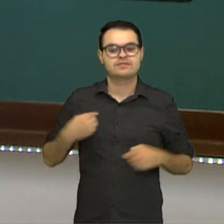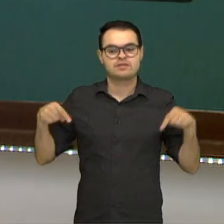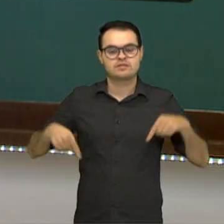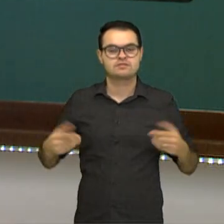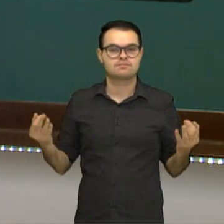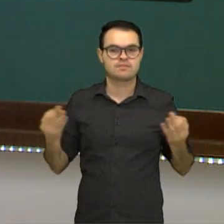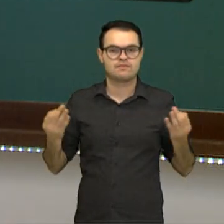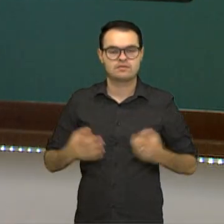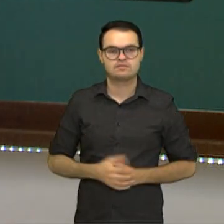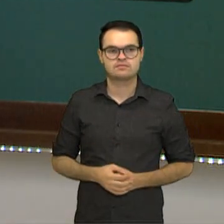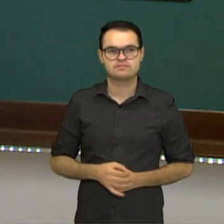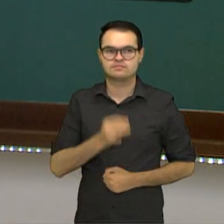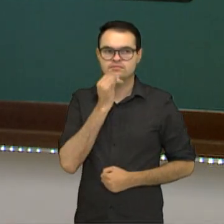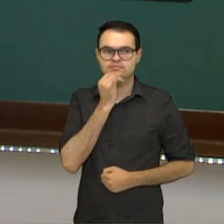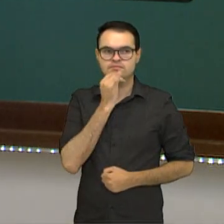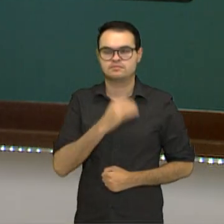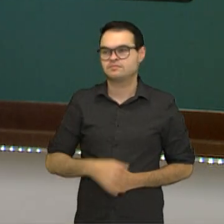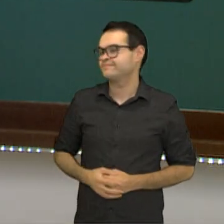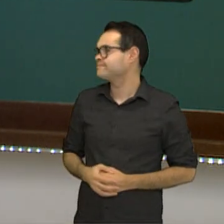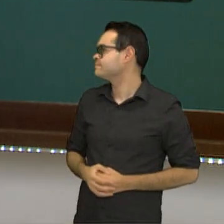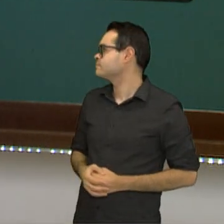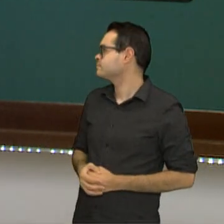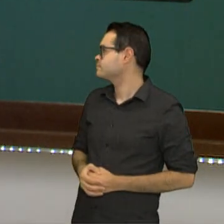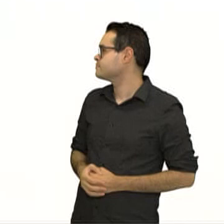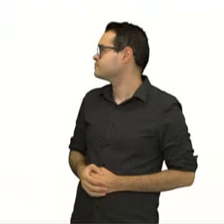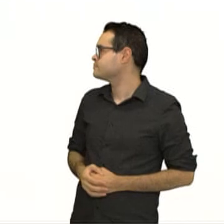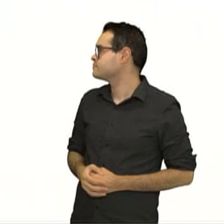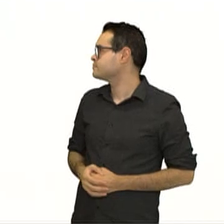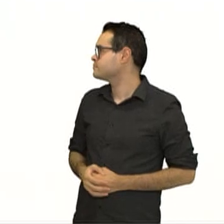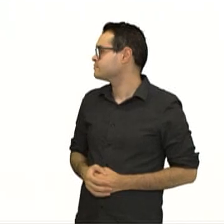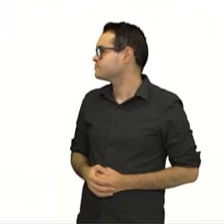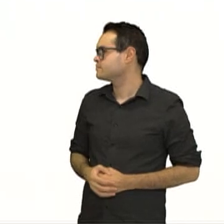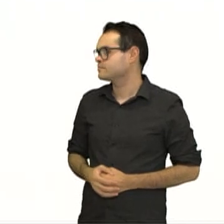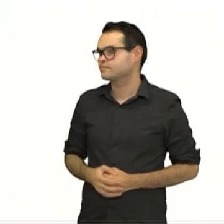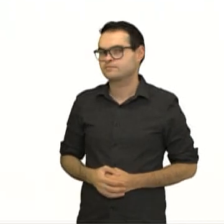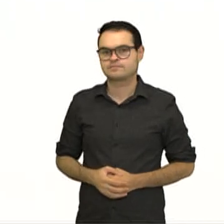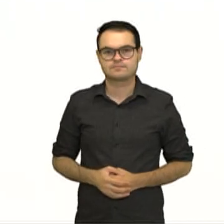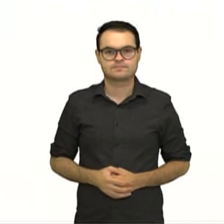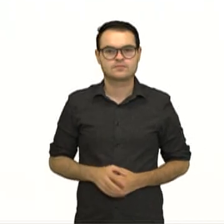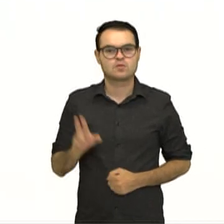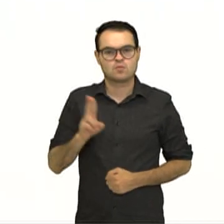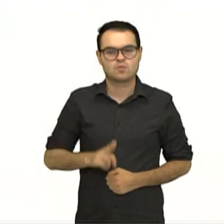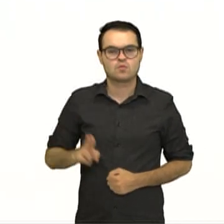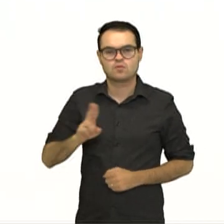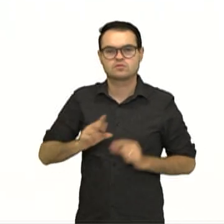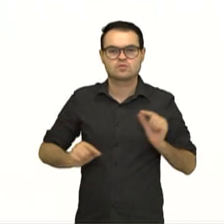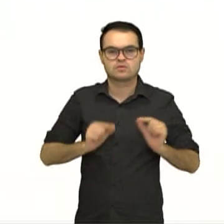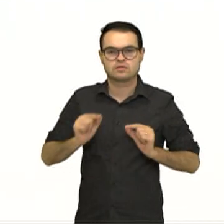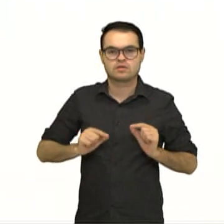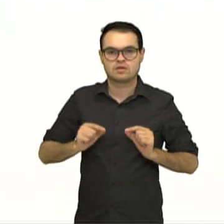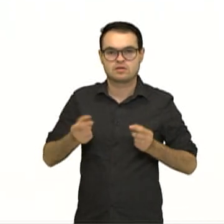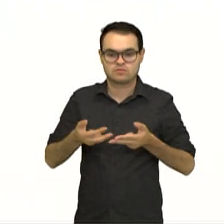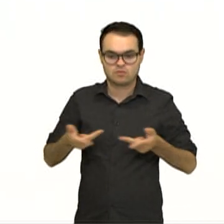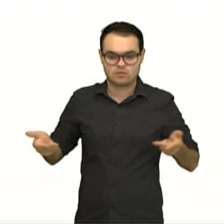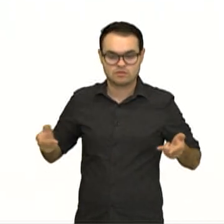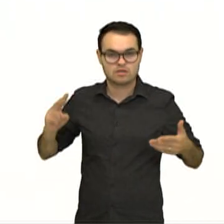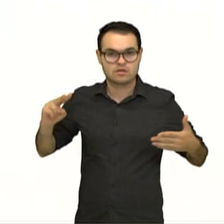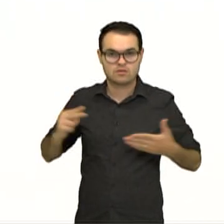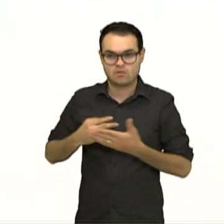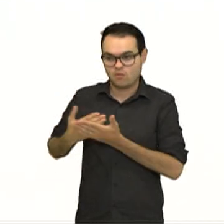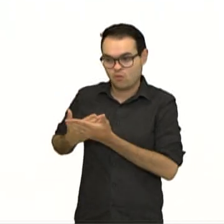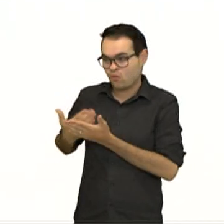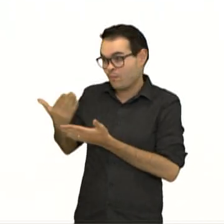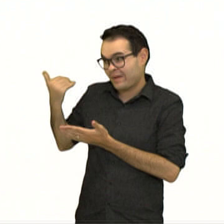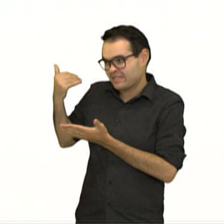perfeito. Por exemplo, I have lived here for 2 years. Ele é utilizado para falar de ações que começaram